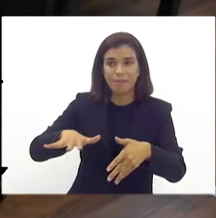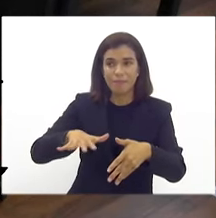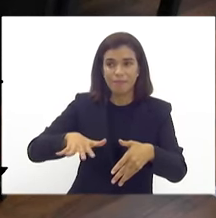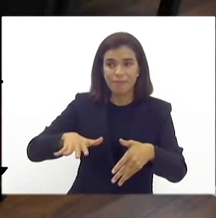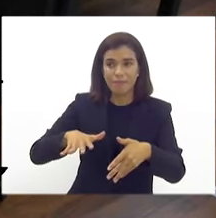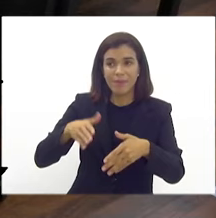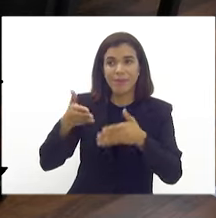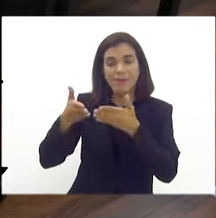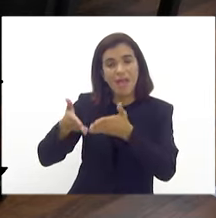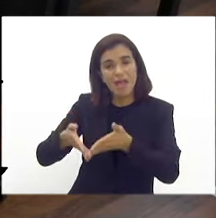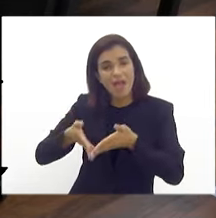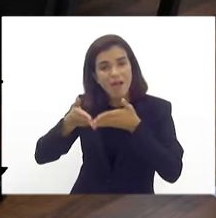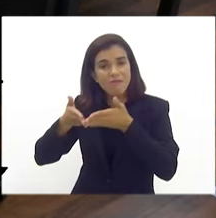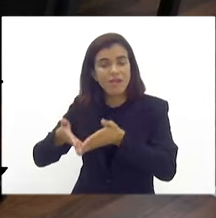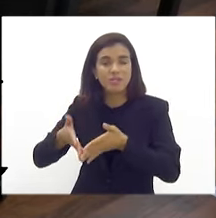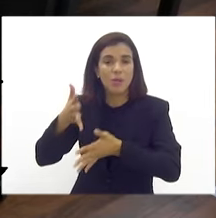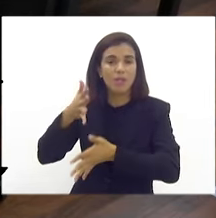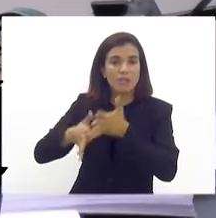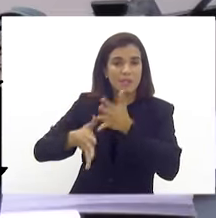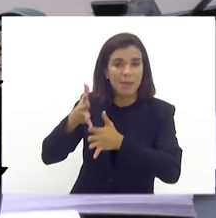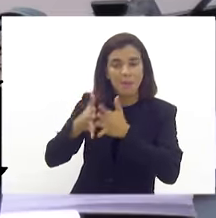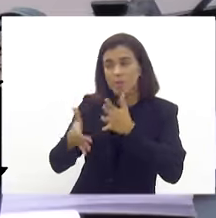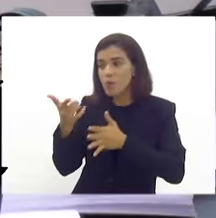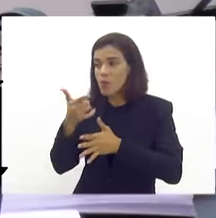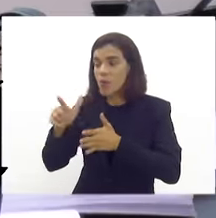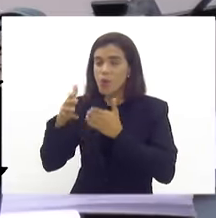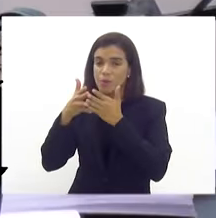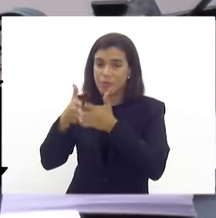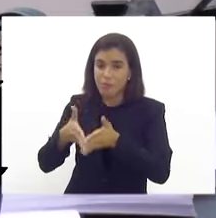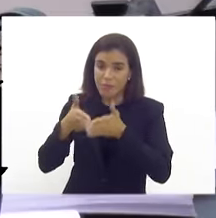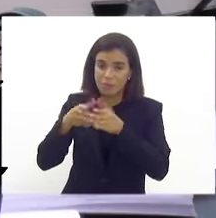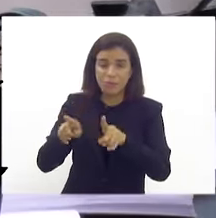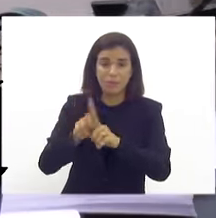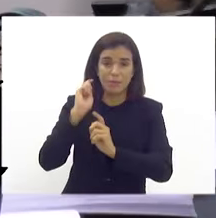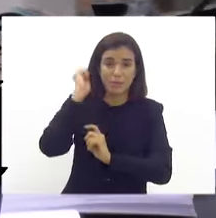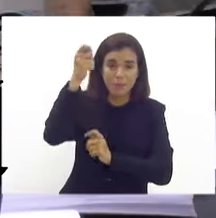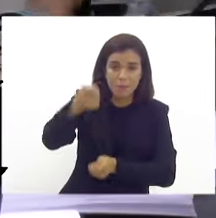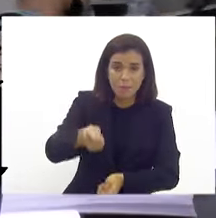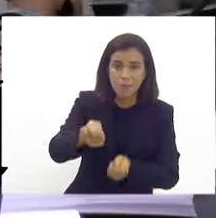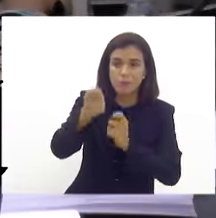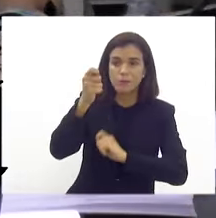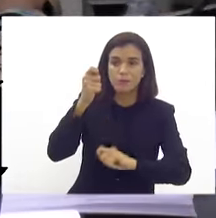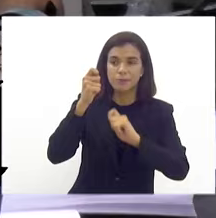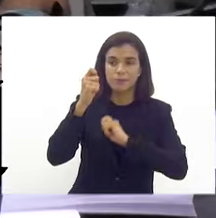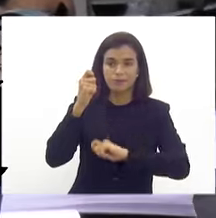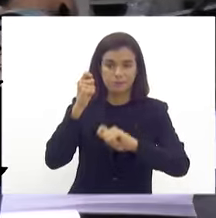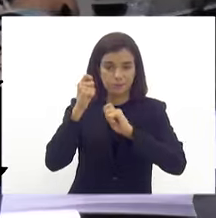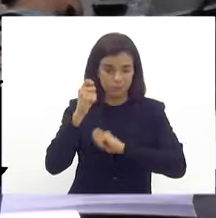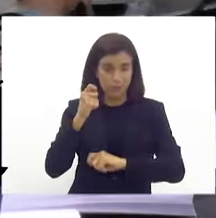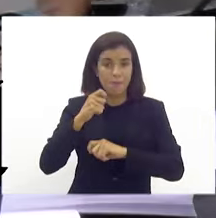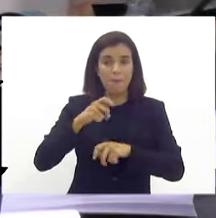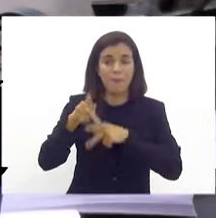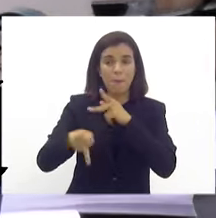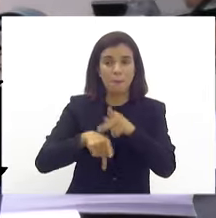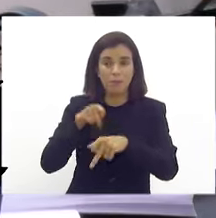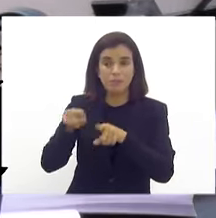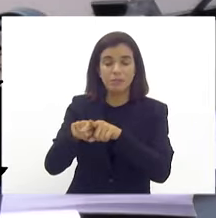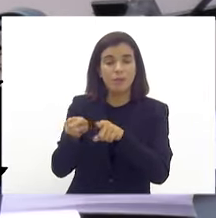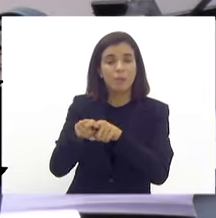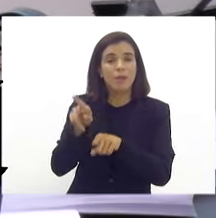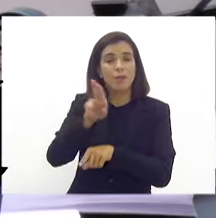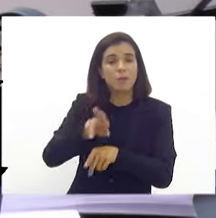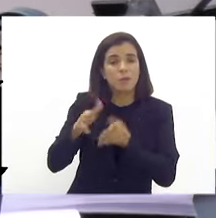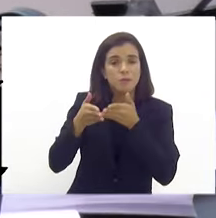na navegabilidade de outras embarcações como também pros pescadores pra população e maneira forma geral transita por